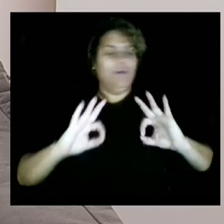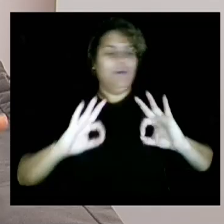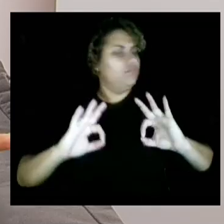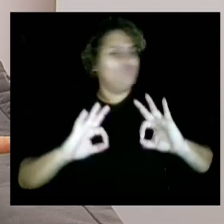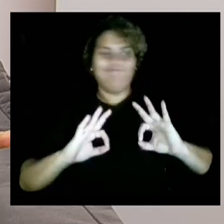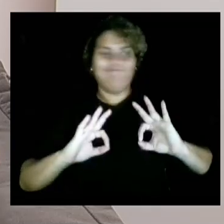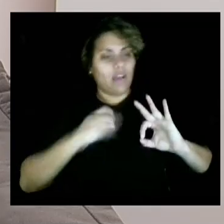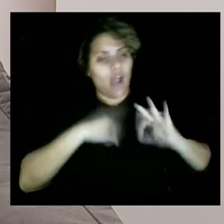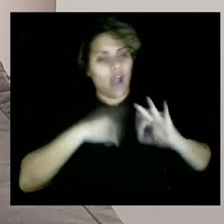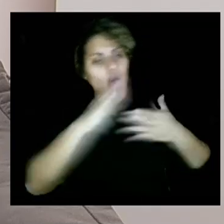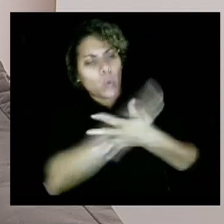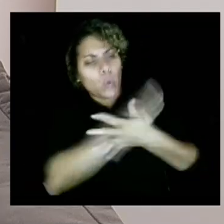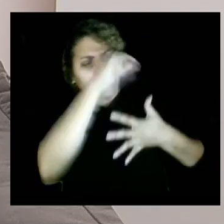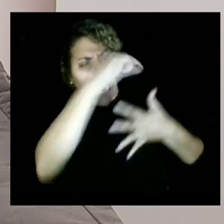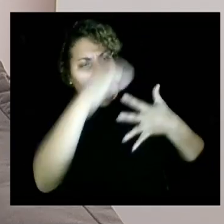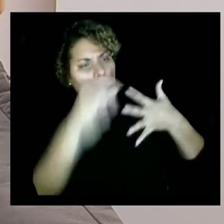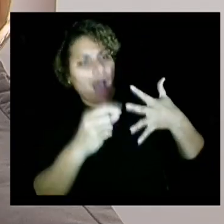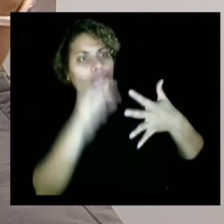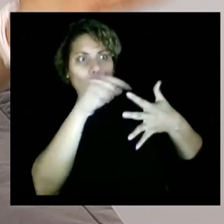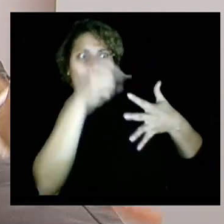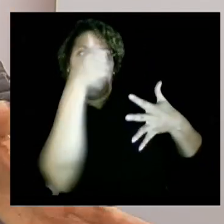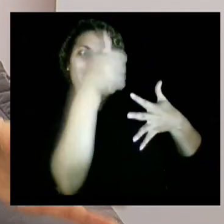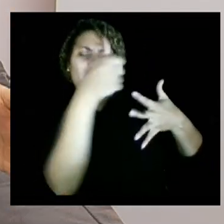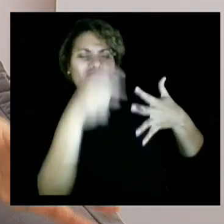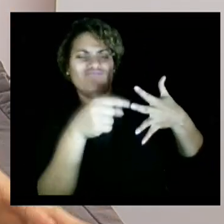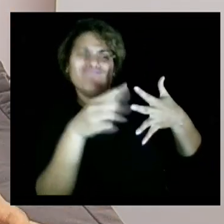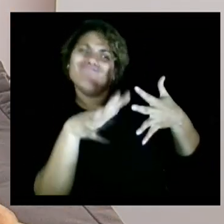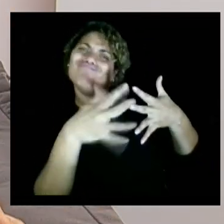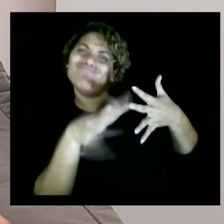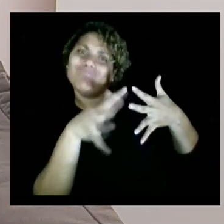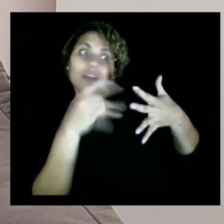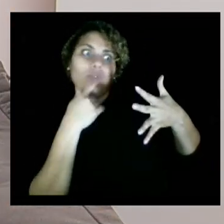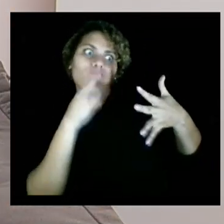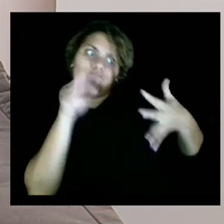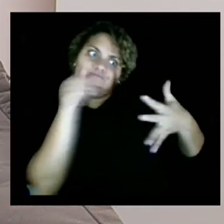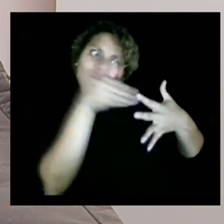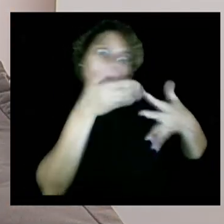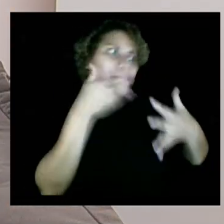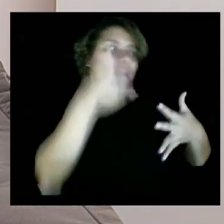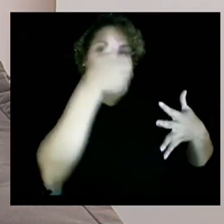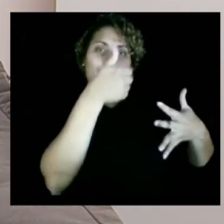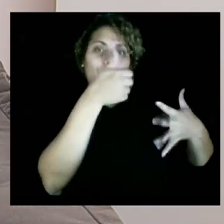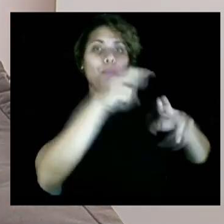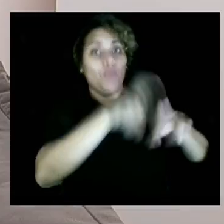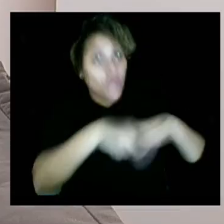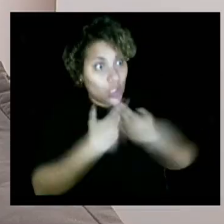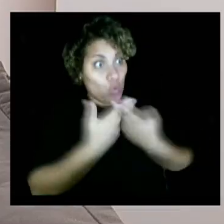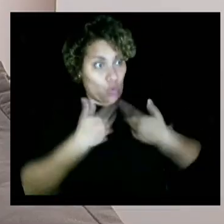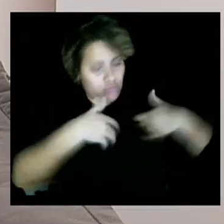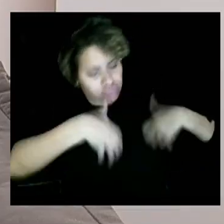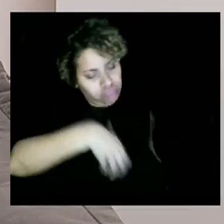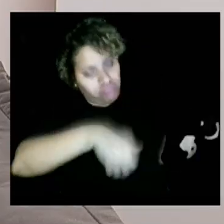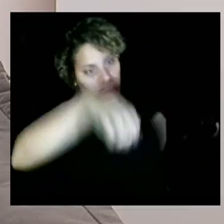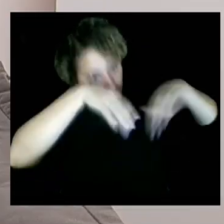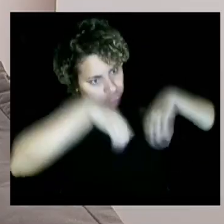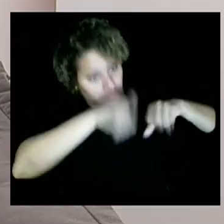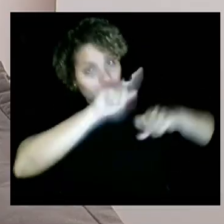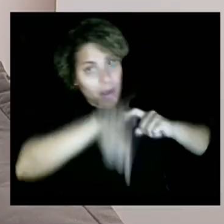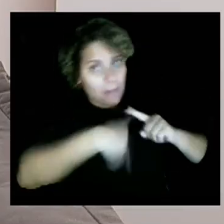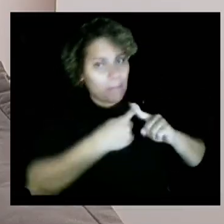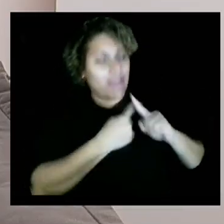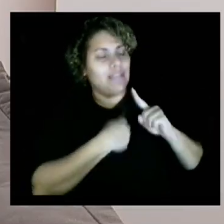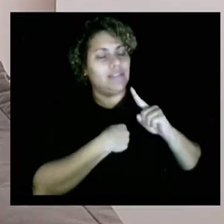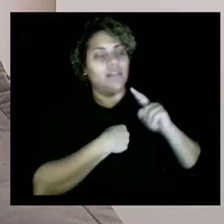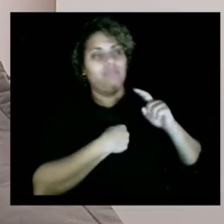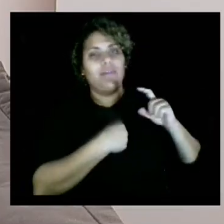e aqui eu vou melhorar. E a aromaterapia, hoje eu utilizo junto com a massagem, que são através dos óleos essenciais, que a gente trata a questão